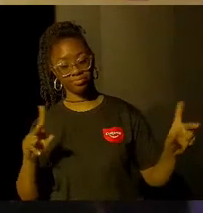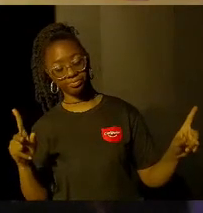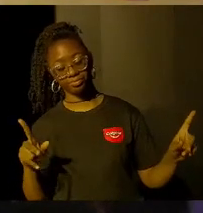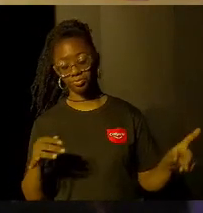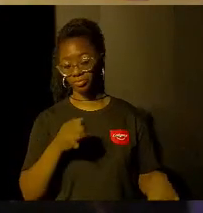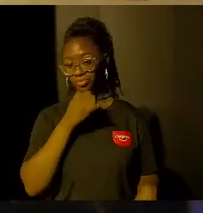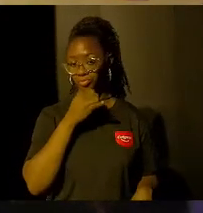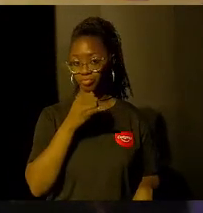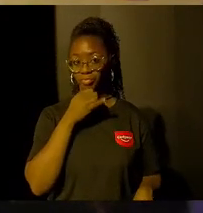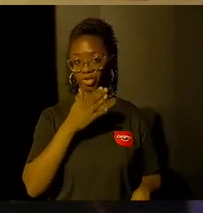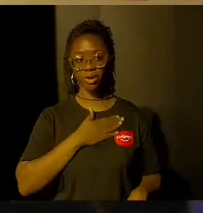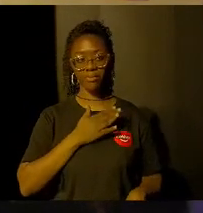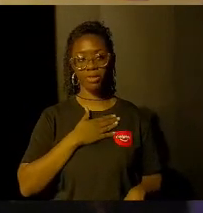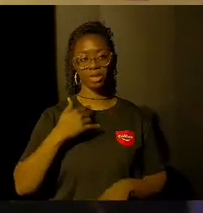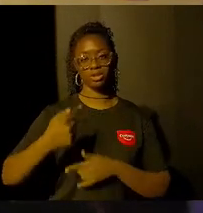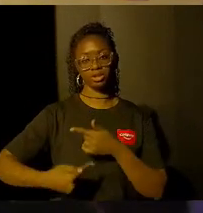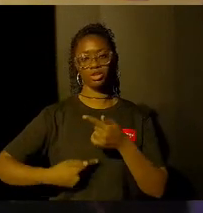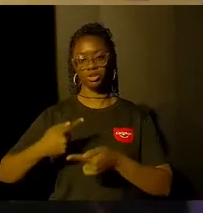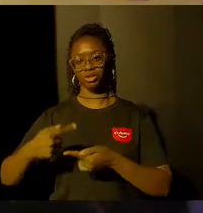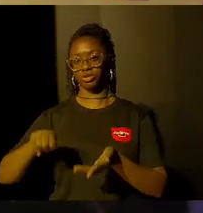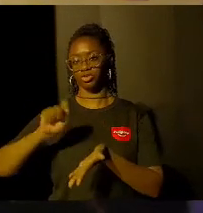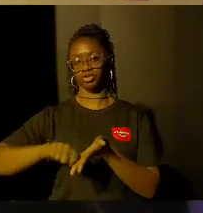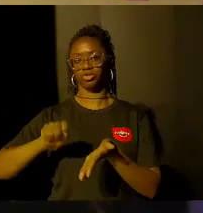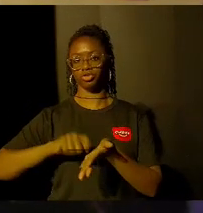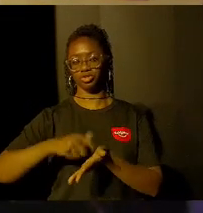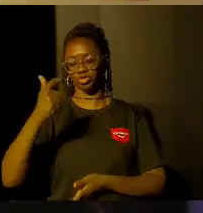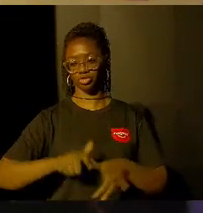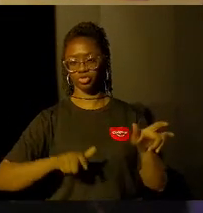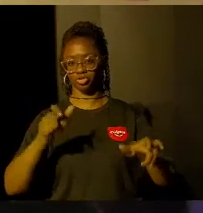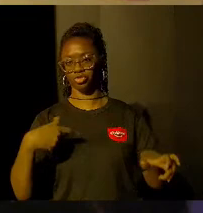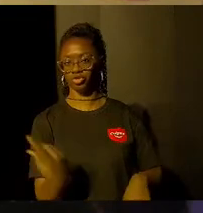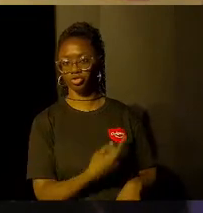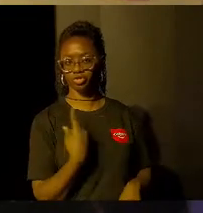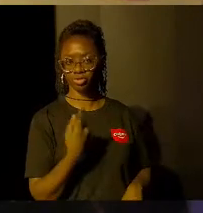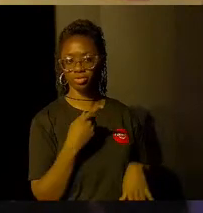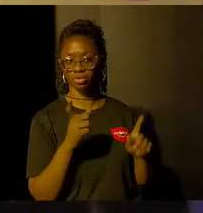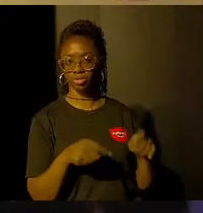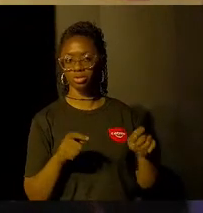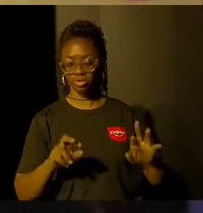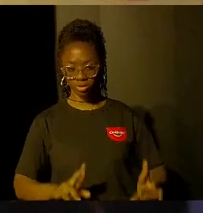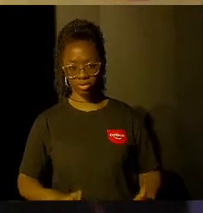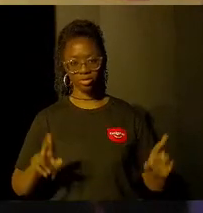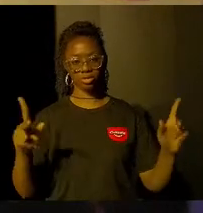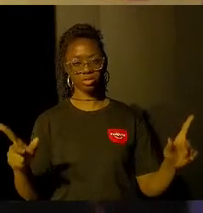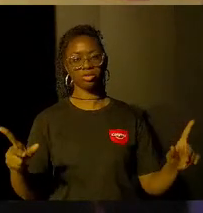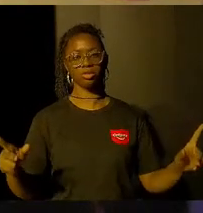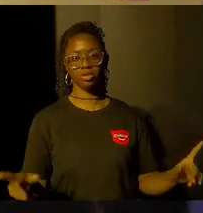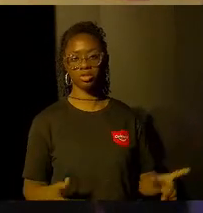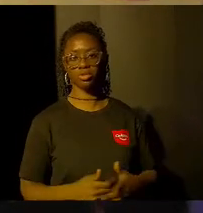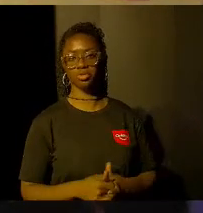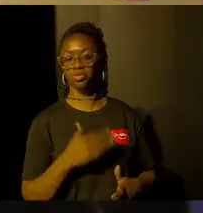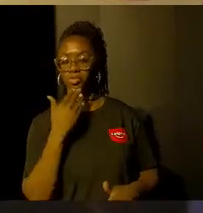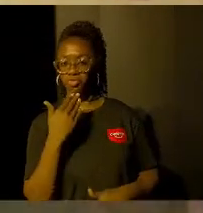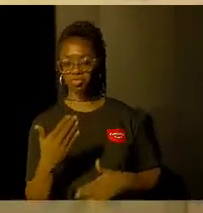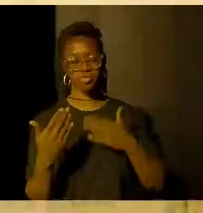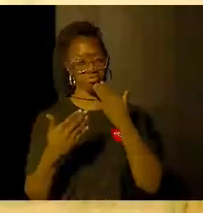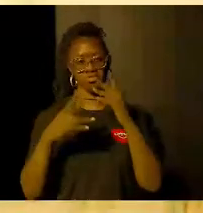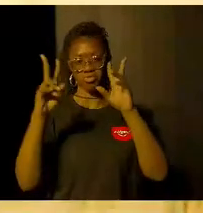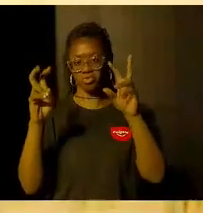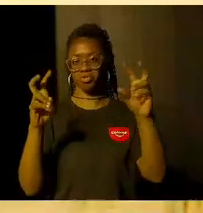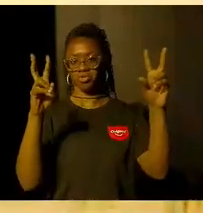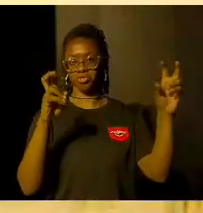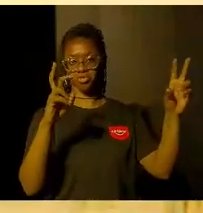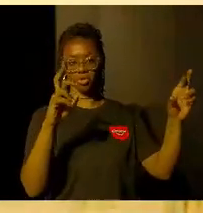desta minha geração de novos escritores em que nós já nos debatemos mais com outros gênero de de temáticas